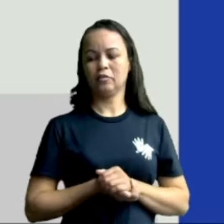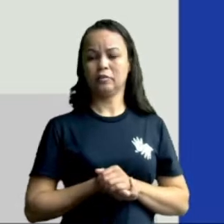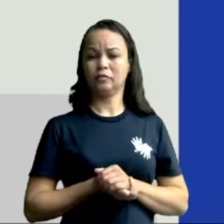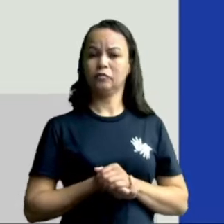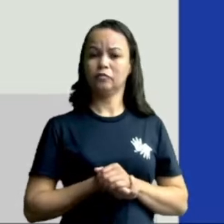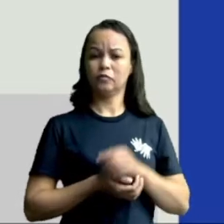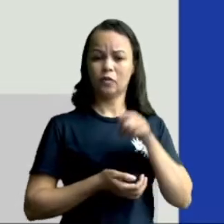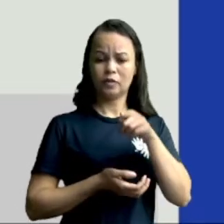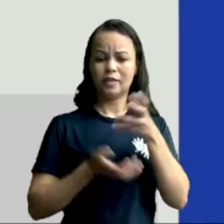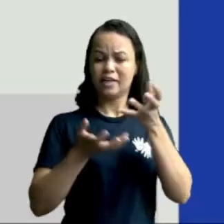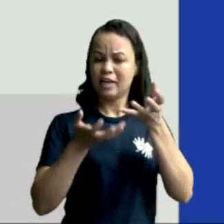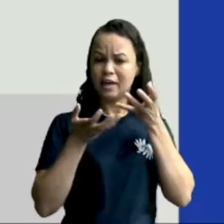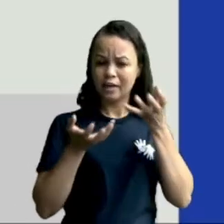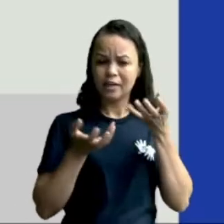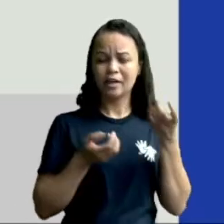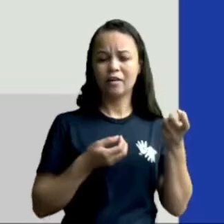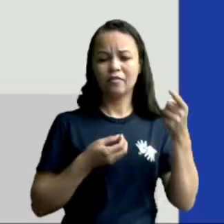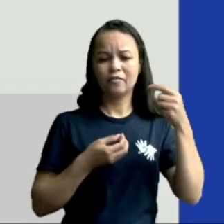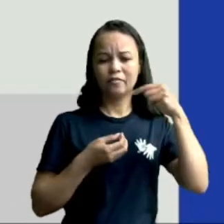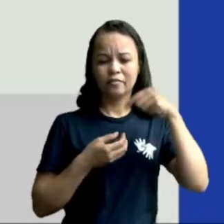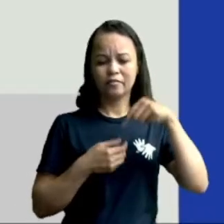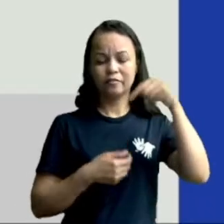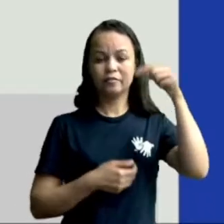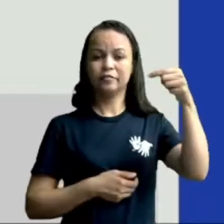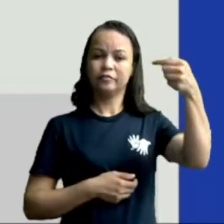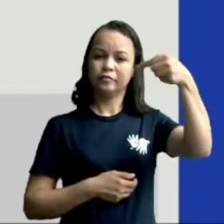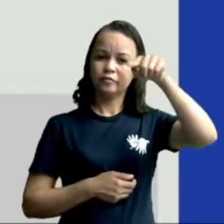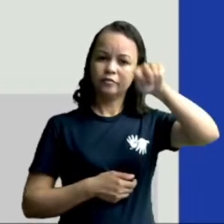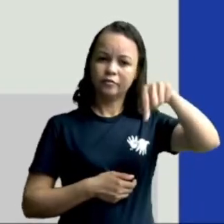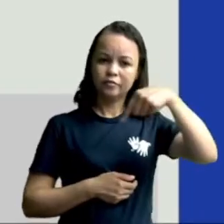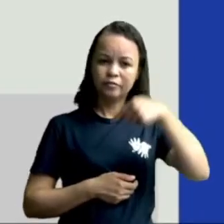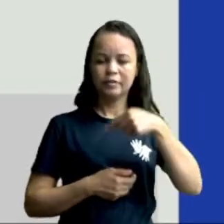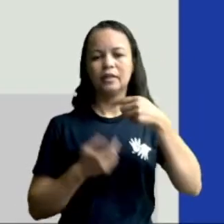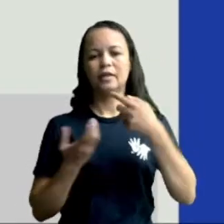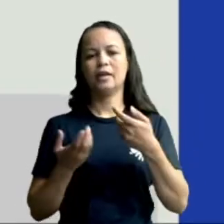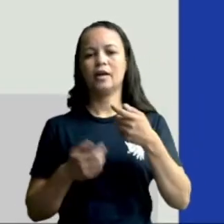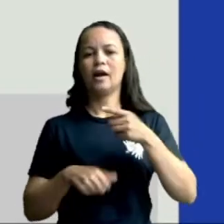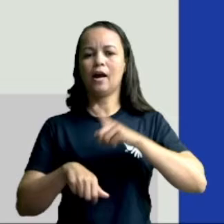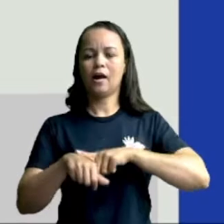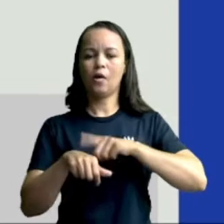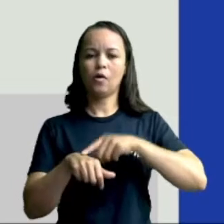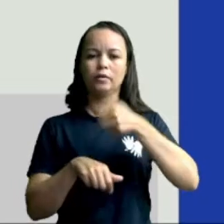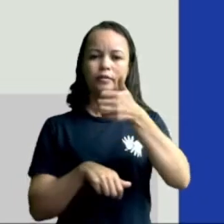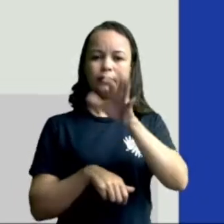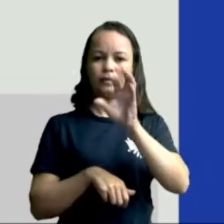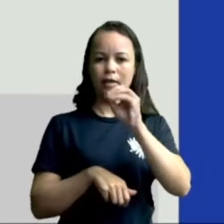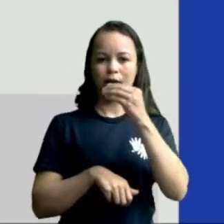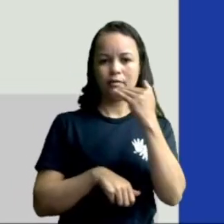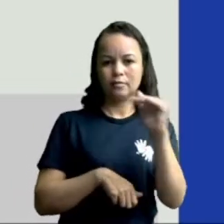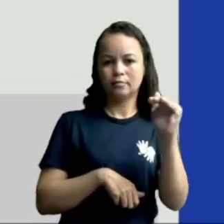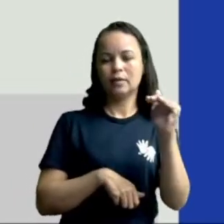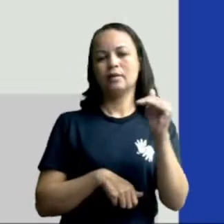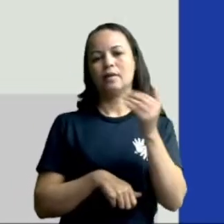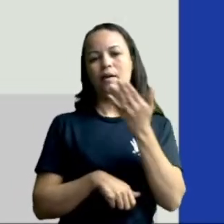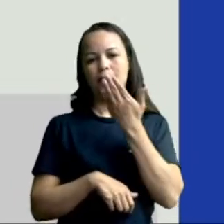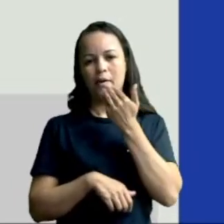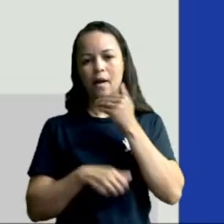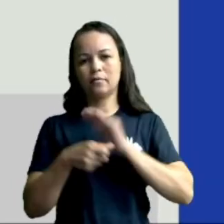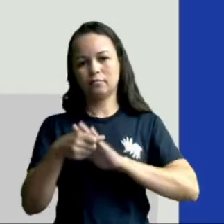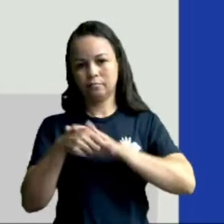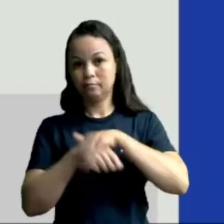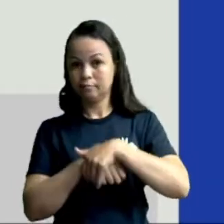queria vir às 10:30 para jantar? Tá certo? Eu não dou uma ordem. Pedir algo